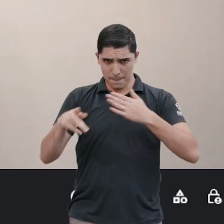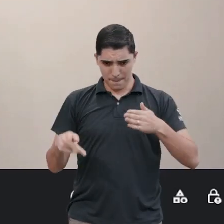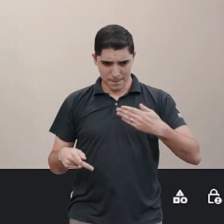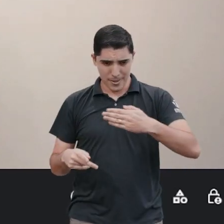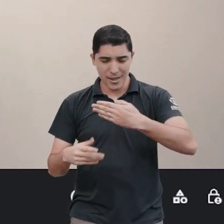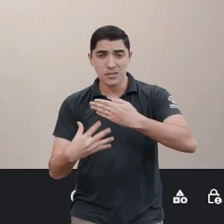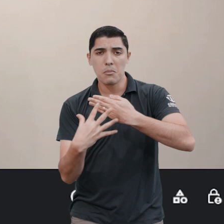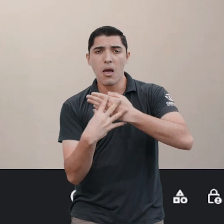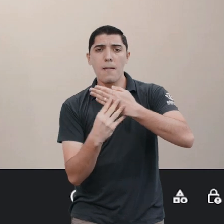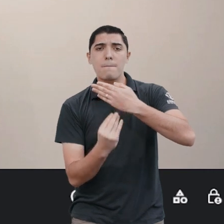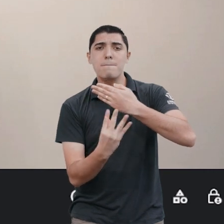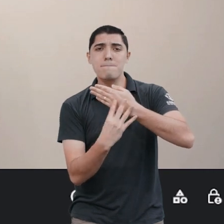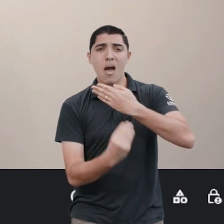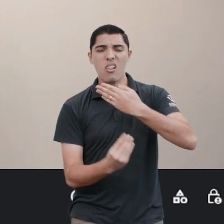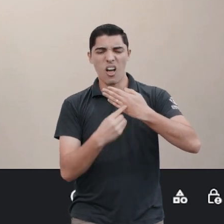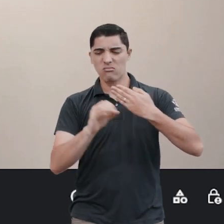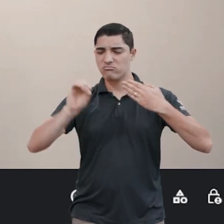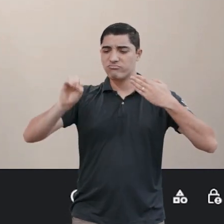de uma década,